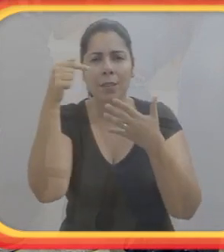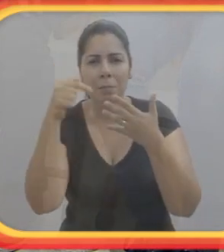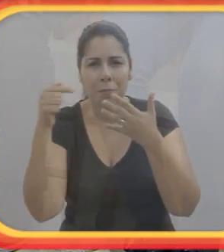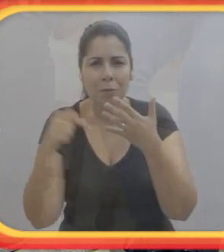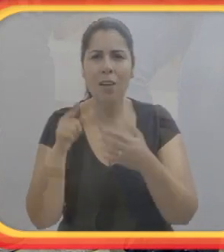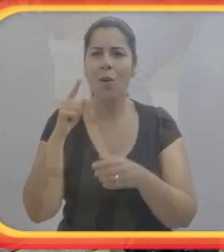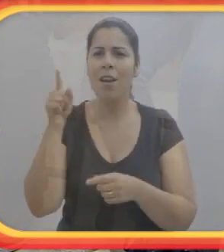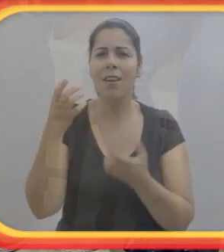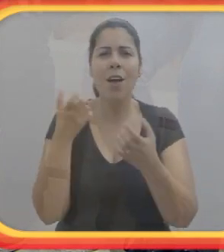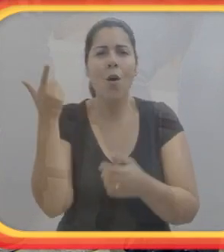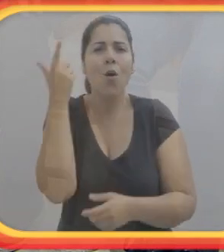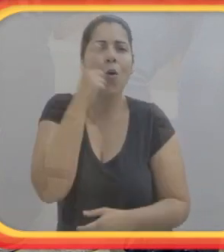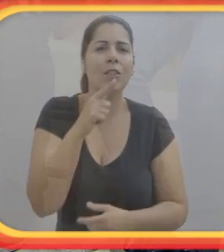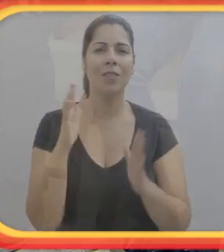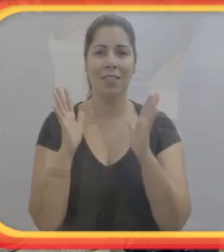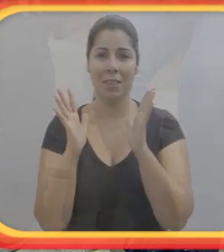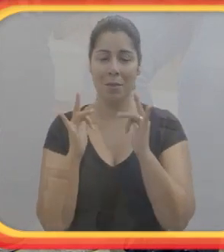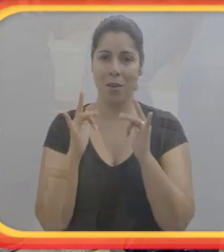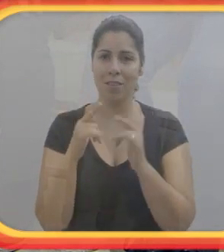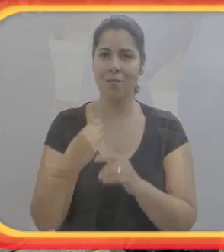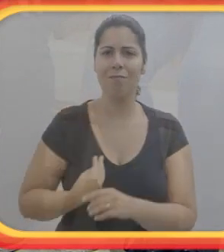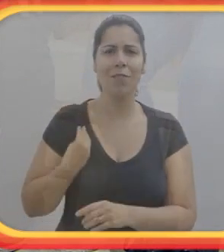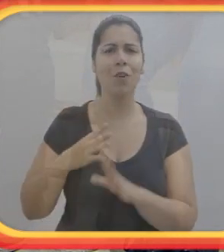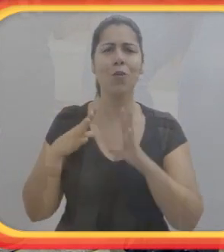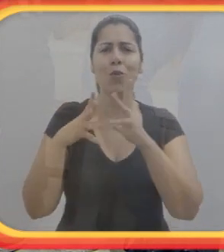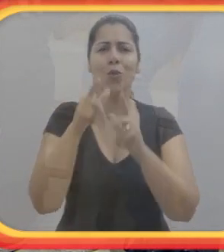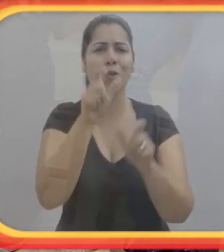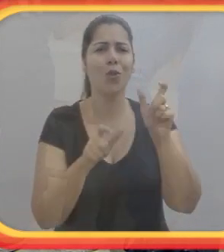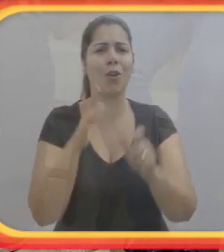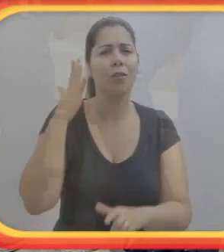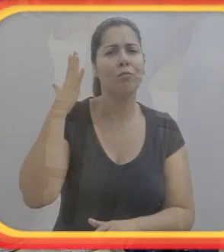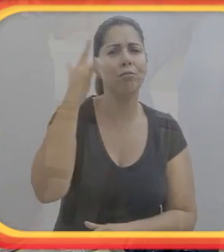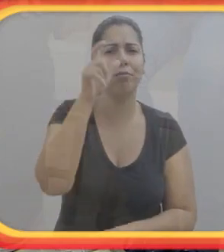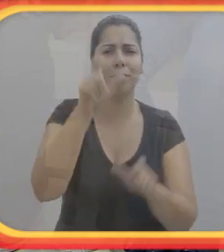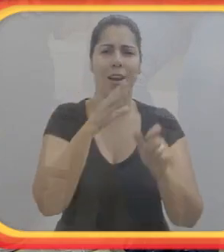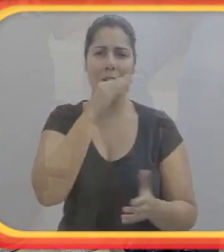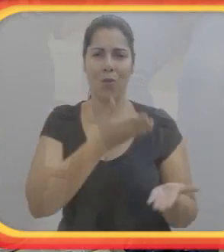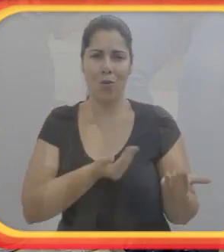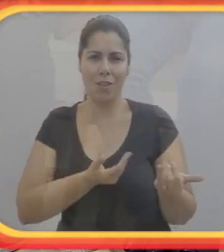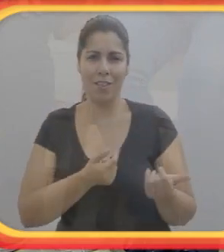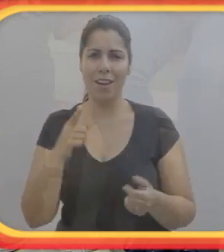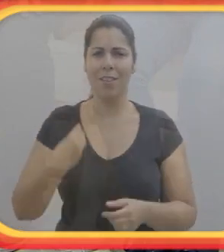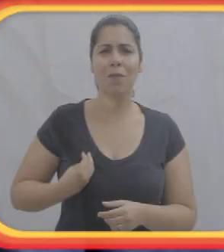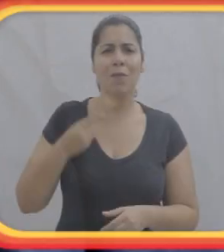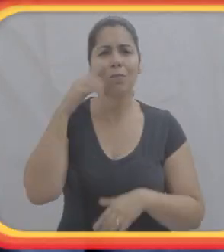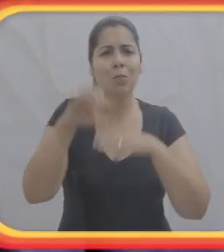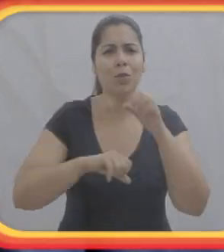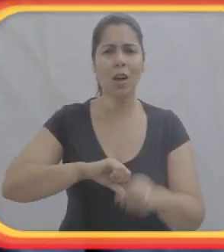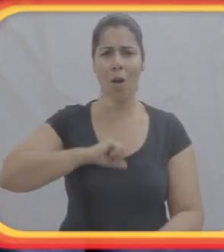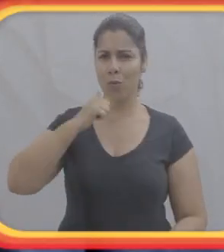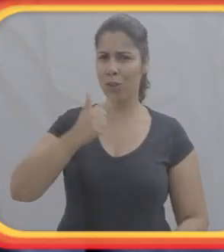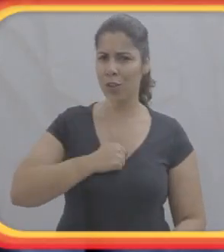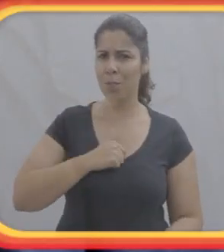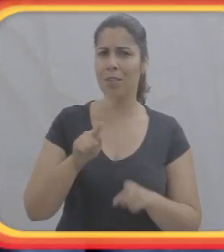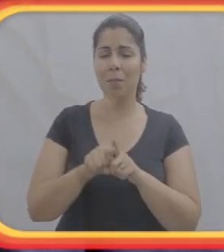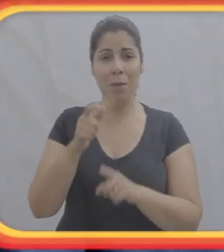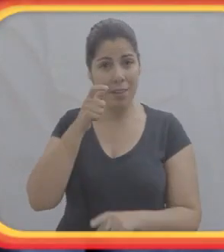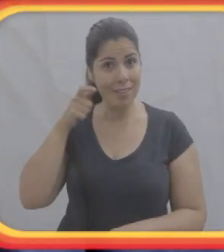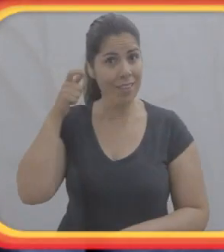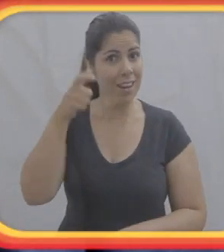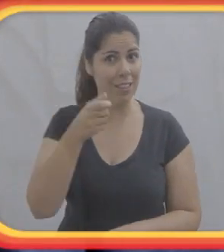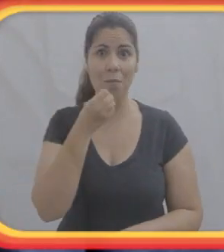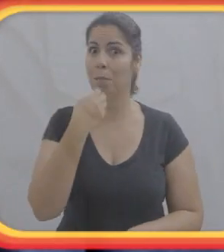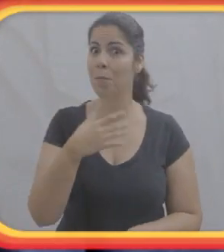aventuras e desventuras de um adolescente com 18 anos que ele tem autismo, ele está no espectro. E ele quer conseguir